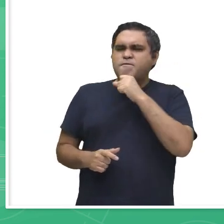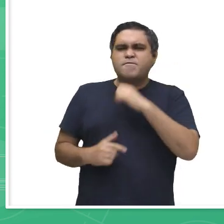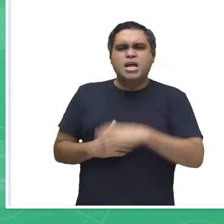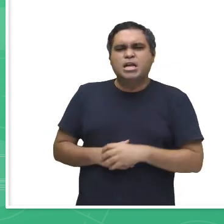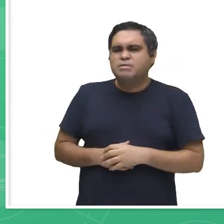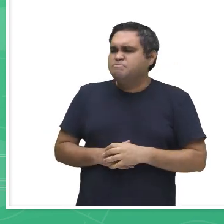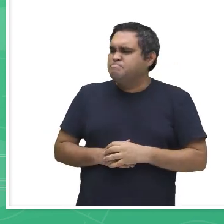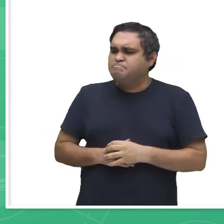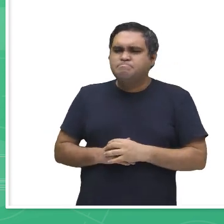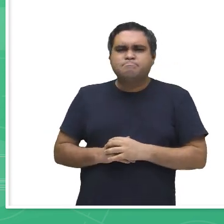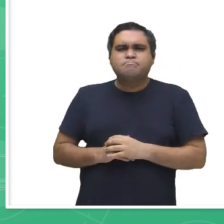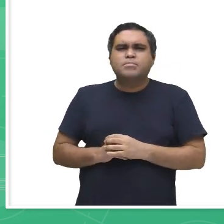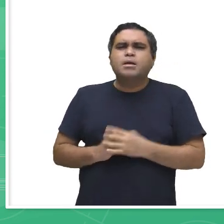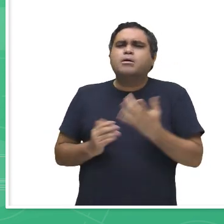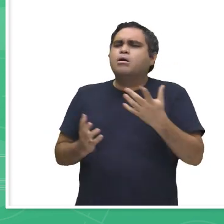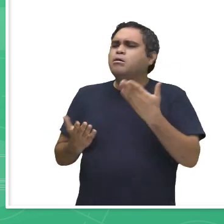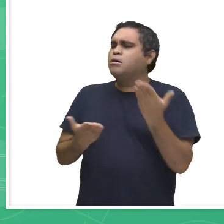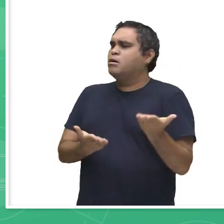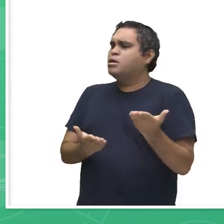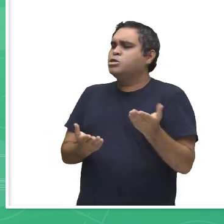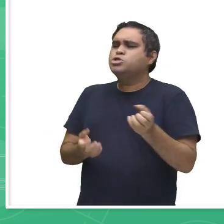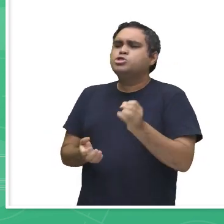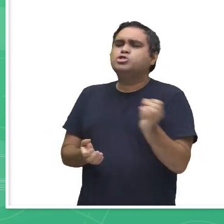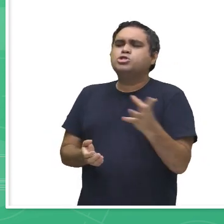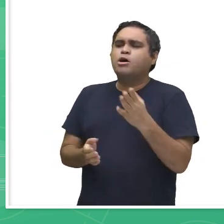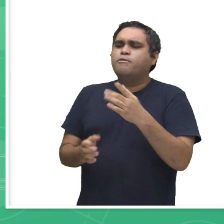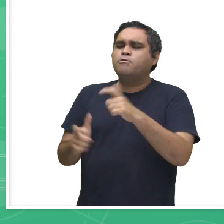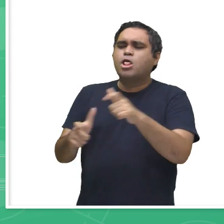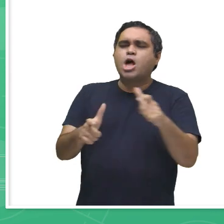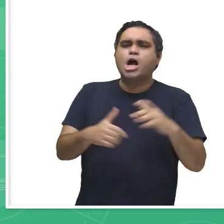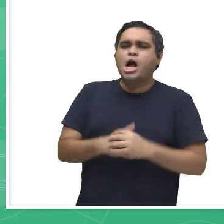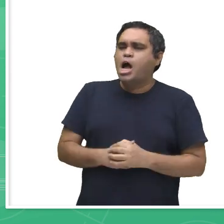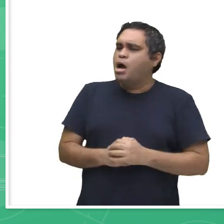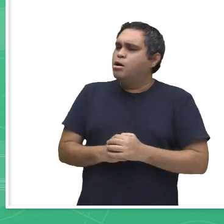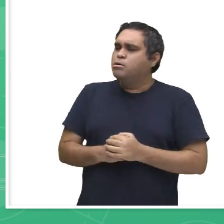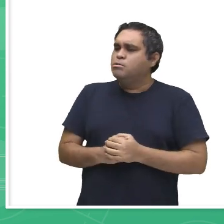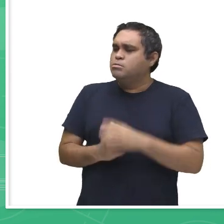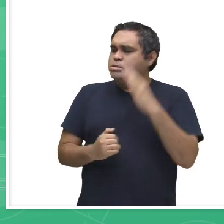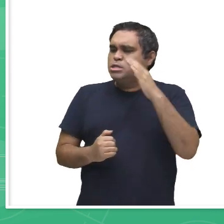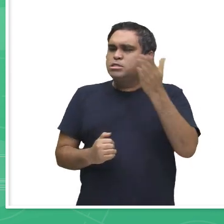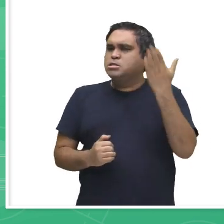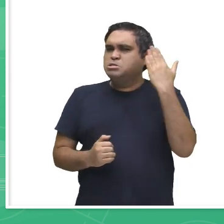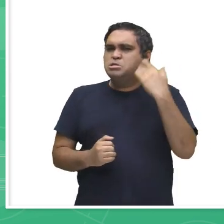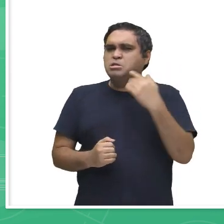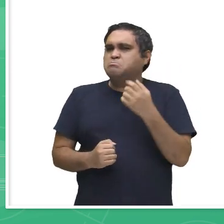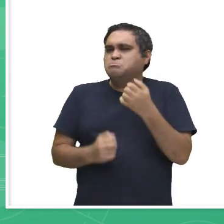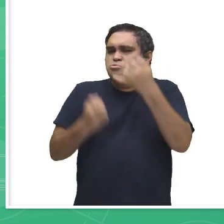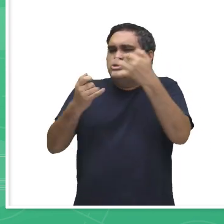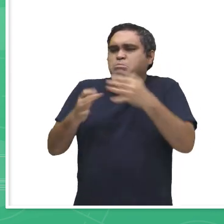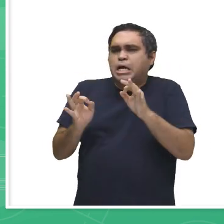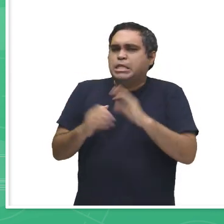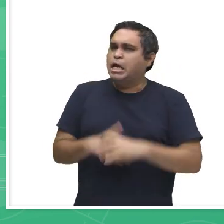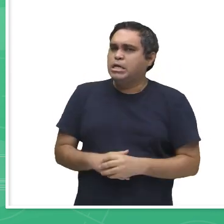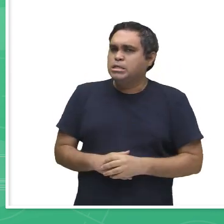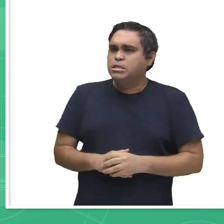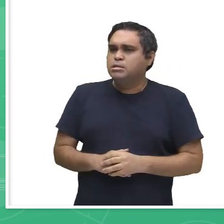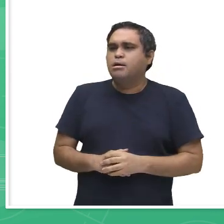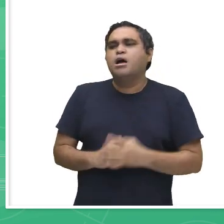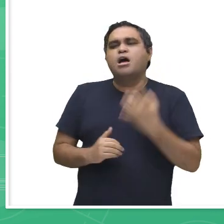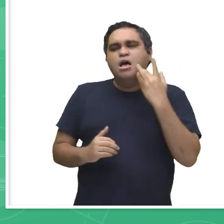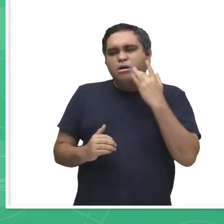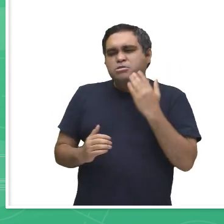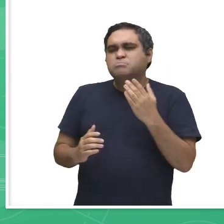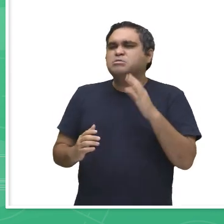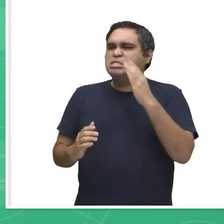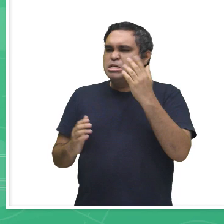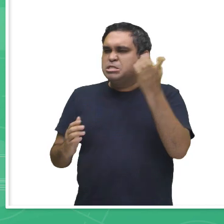explica sobre a nova realidade e as suas narrativas. Começa a surgir uma série de coisas que vai levar o homem a se questionar e ver,